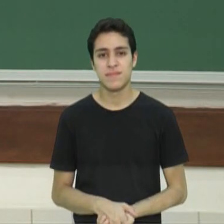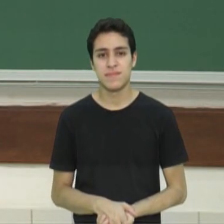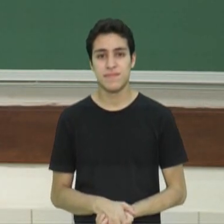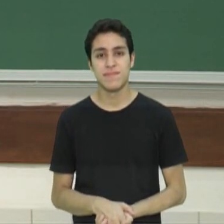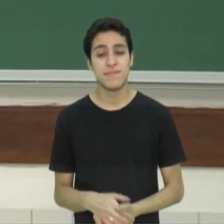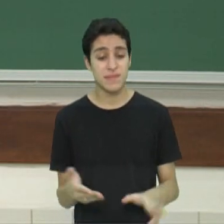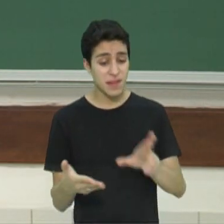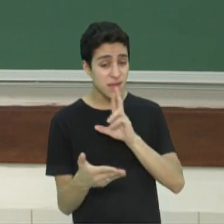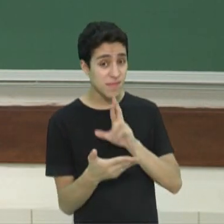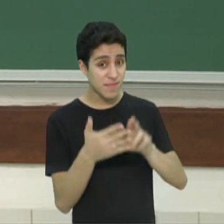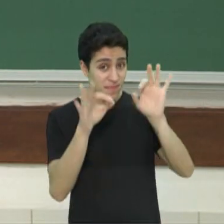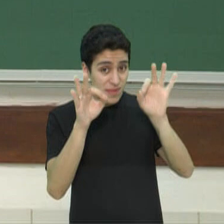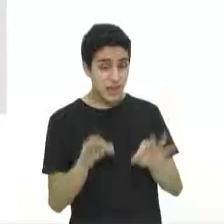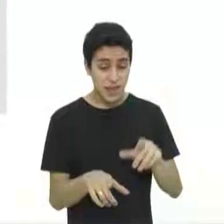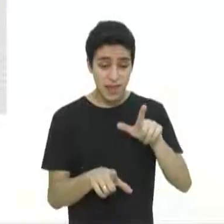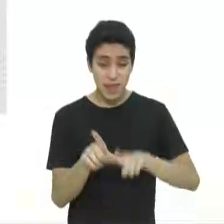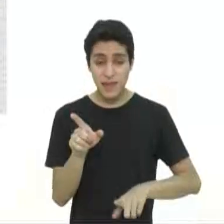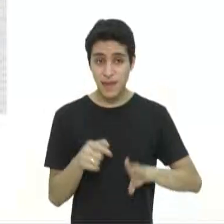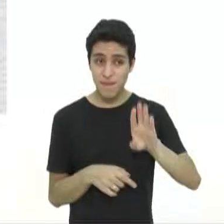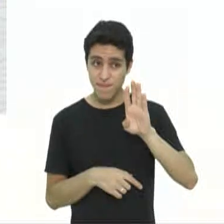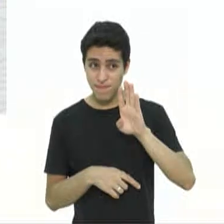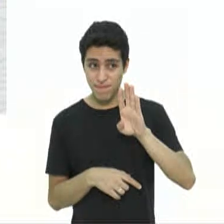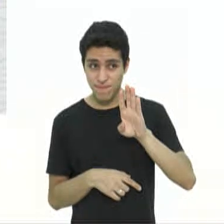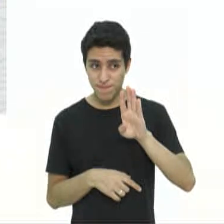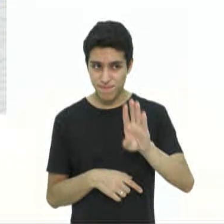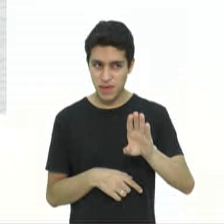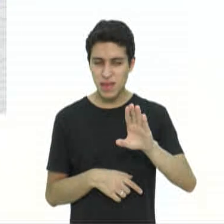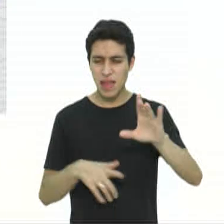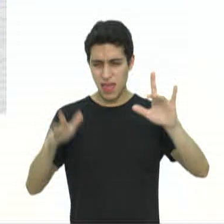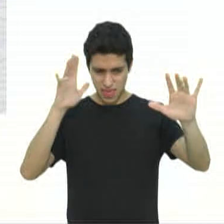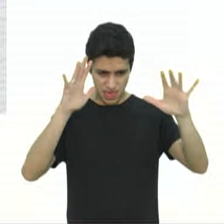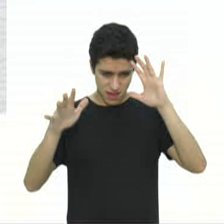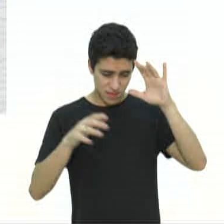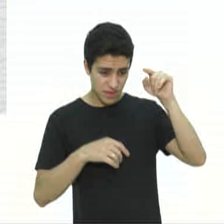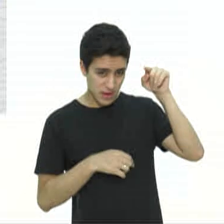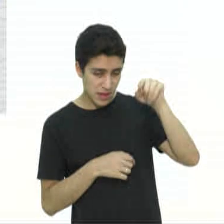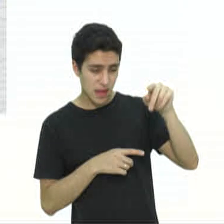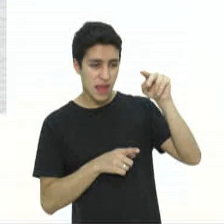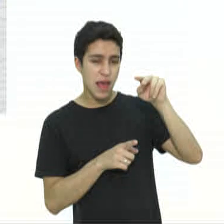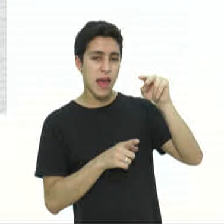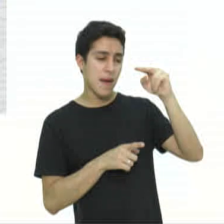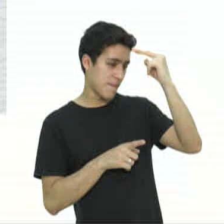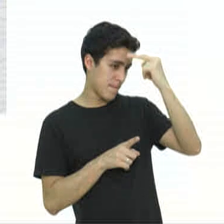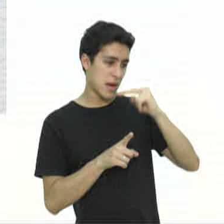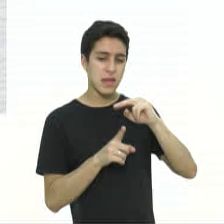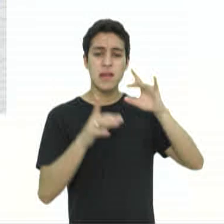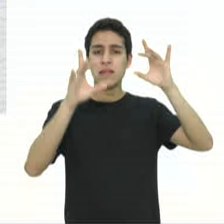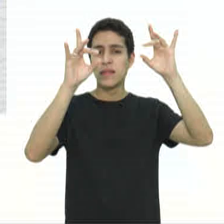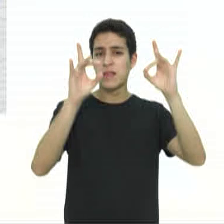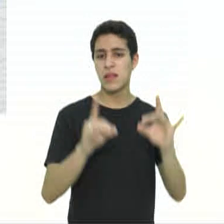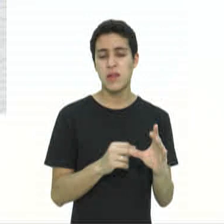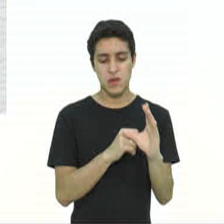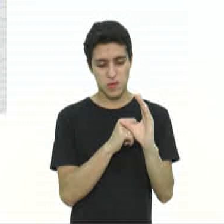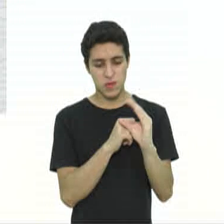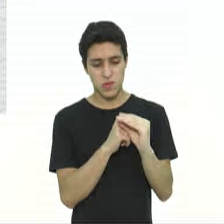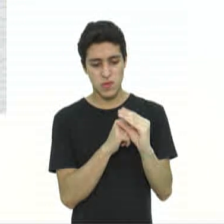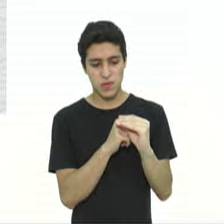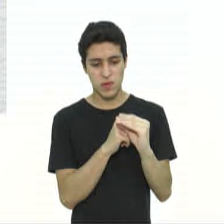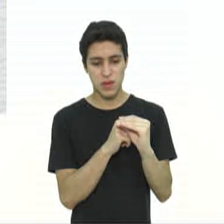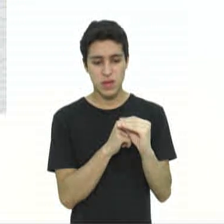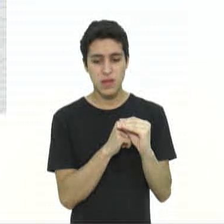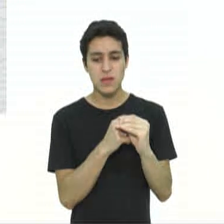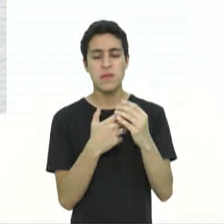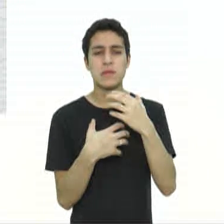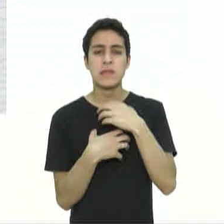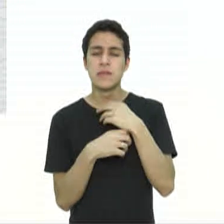A resposta correta é a letra B. É a teoria em que Platão define o conhecimento como passagem a uma